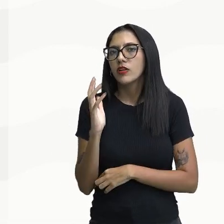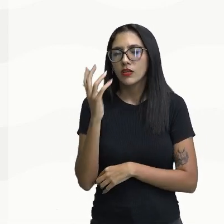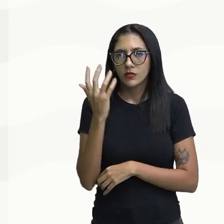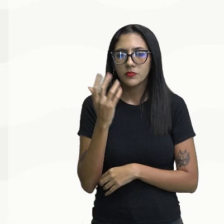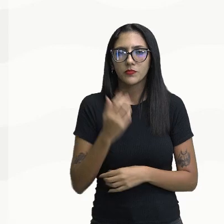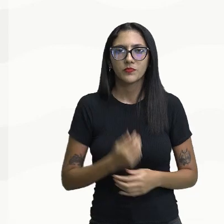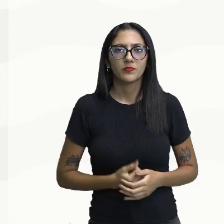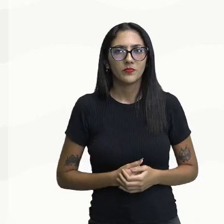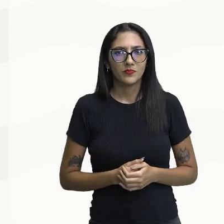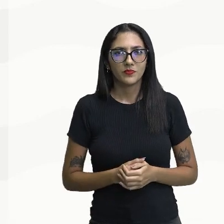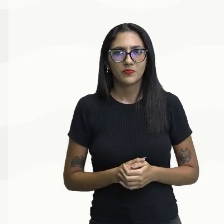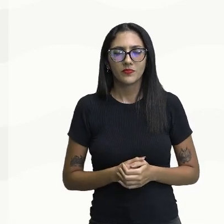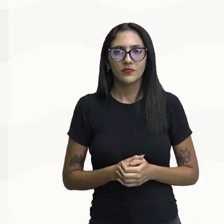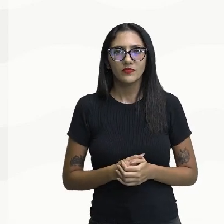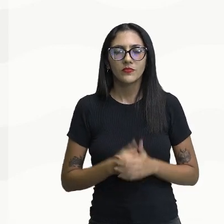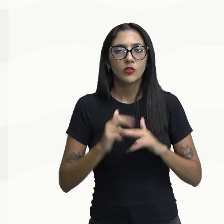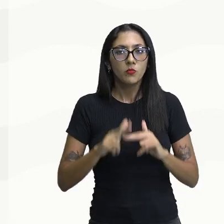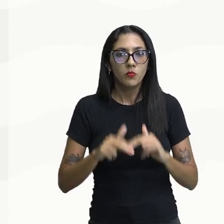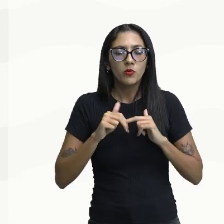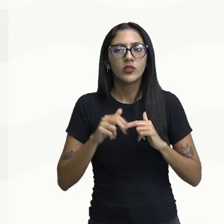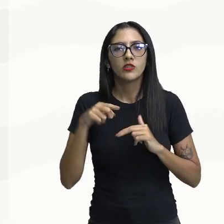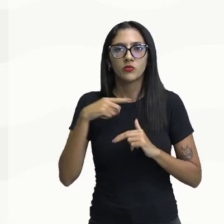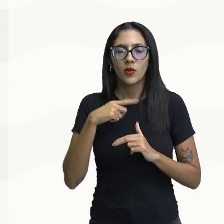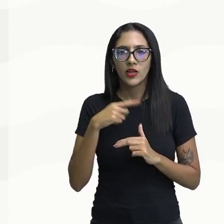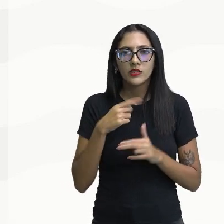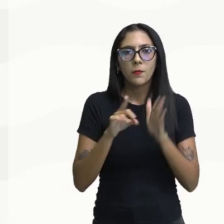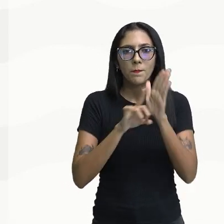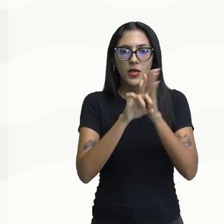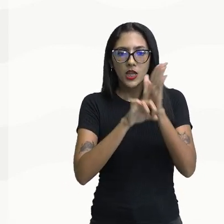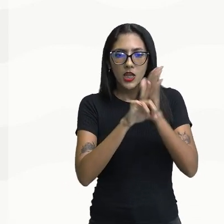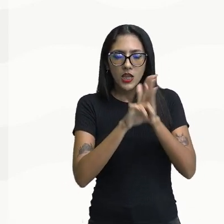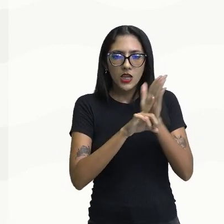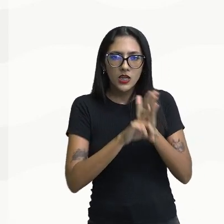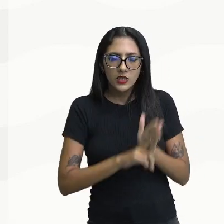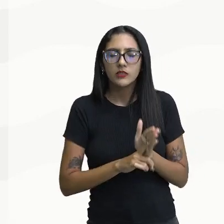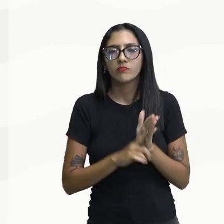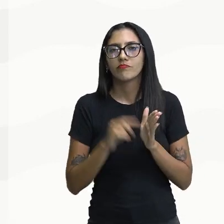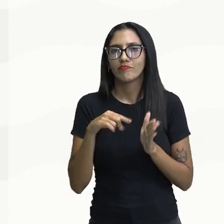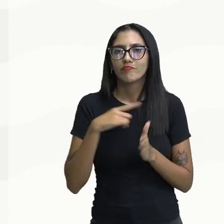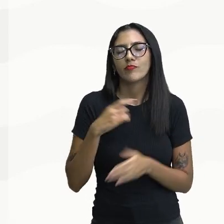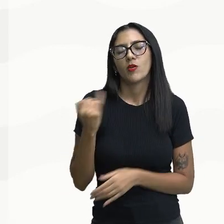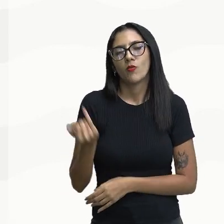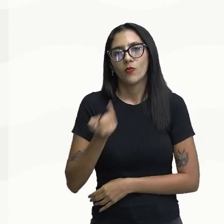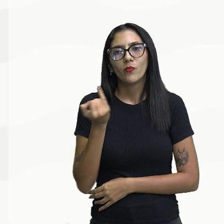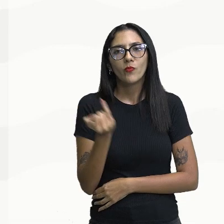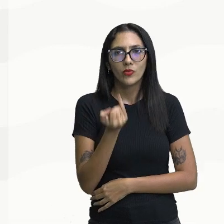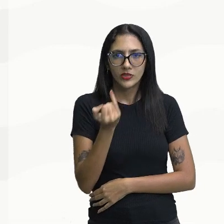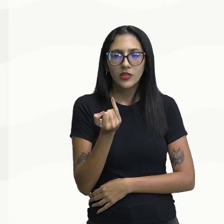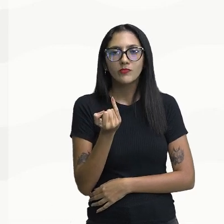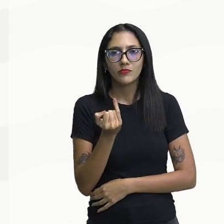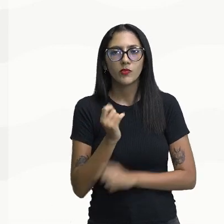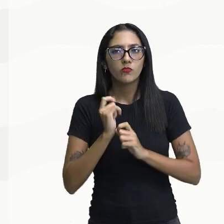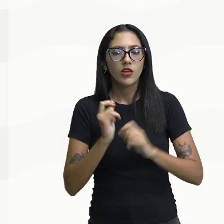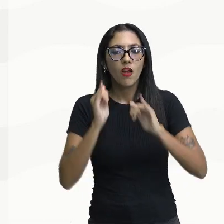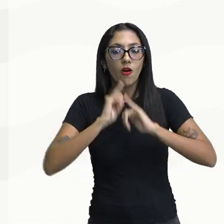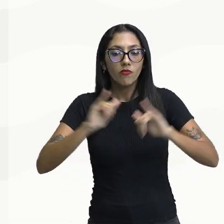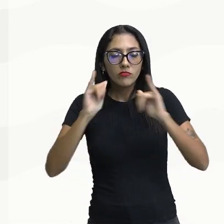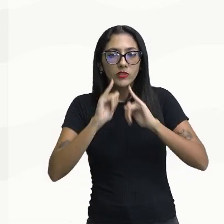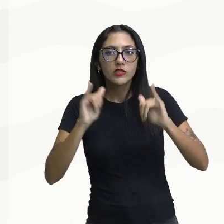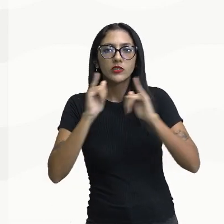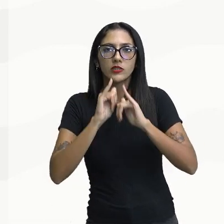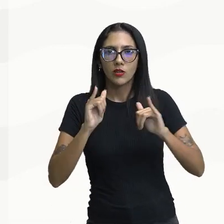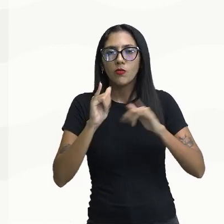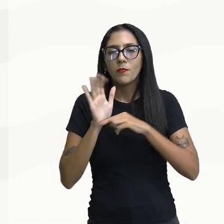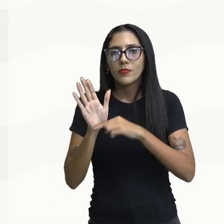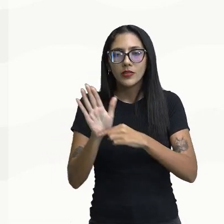essa etapa da pesquisa, essa etapa aí é tão importante, que é a divulgação dos